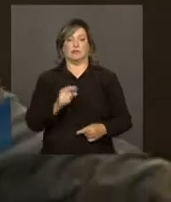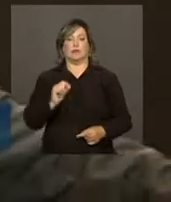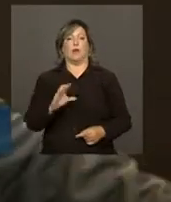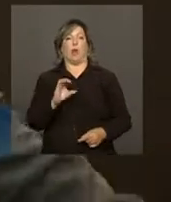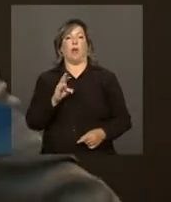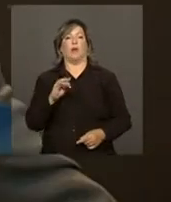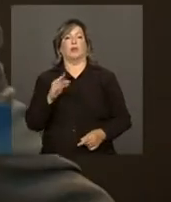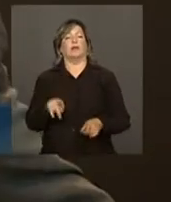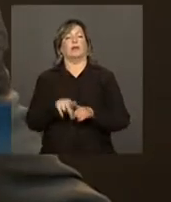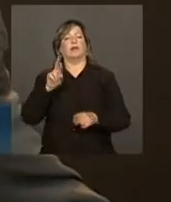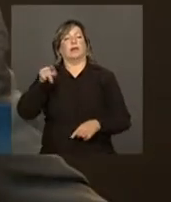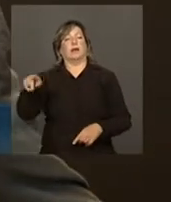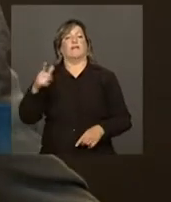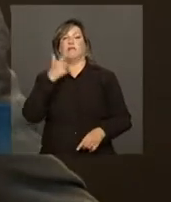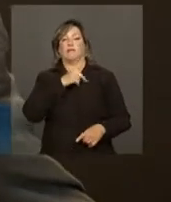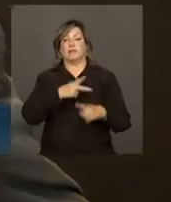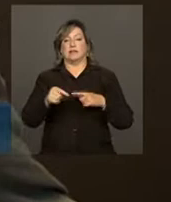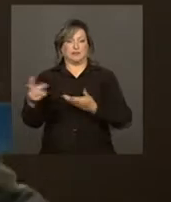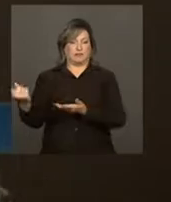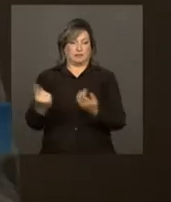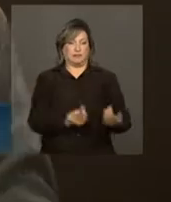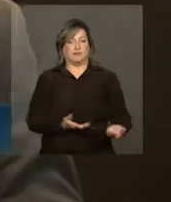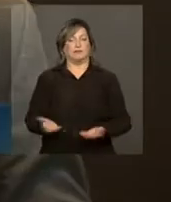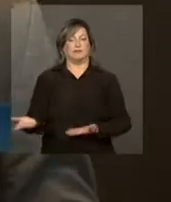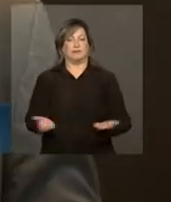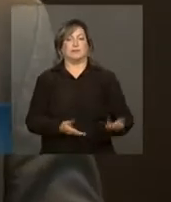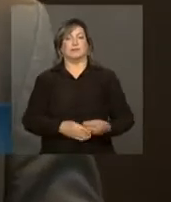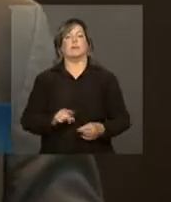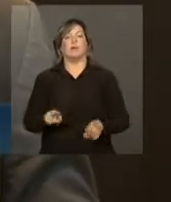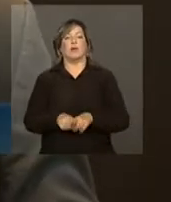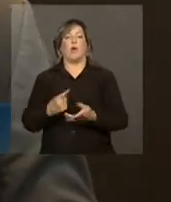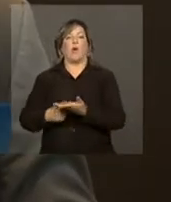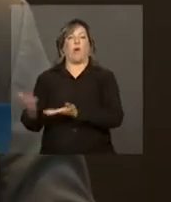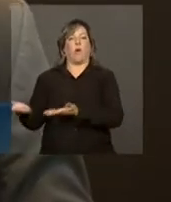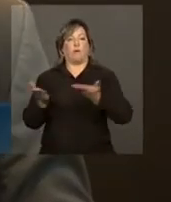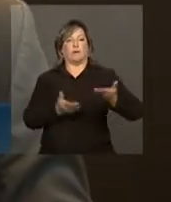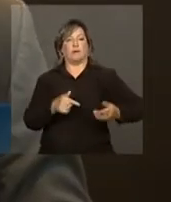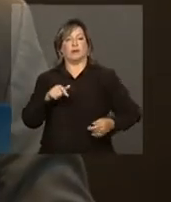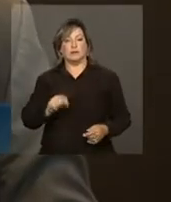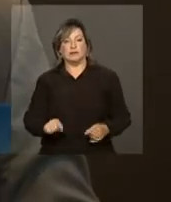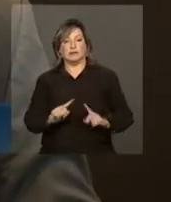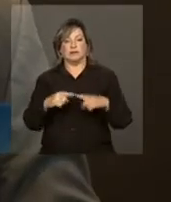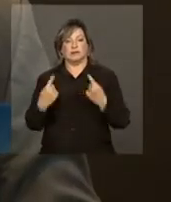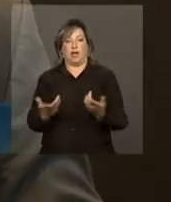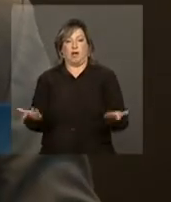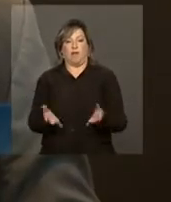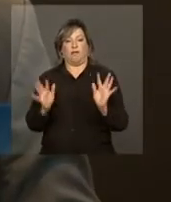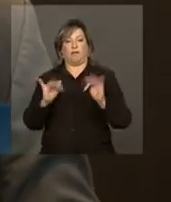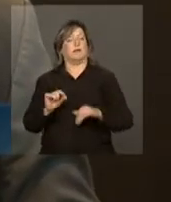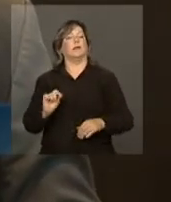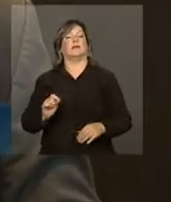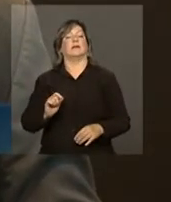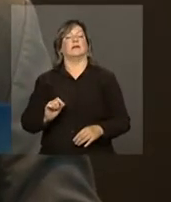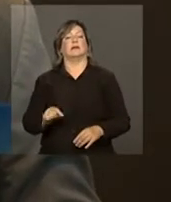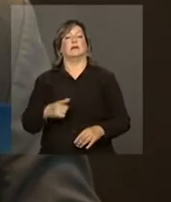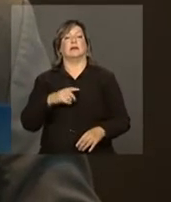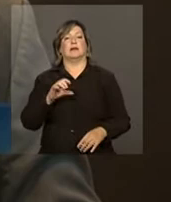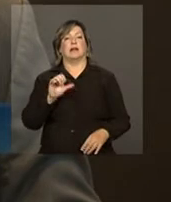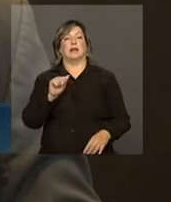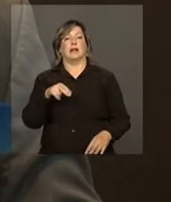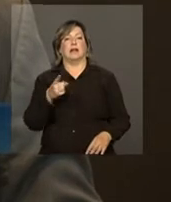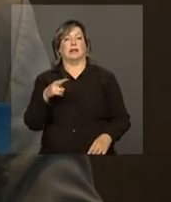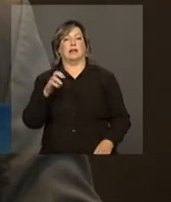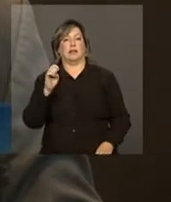representou O Vencedor convido também para a cerimônia de batida de martelo o Senor André pitoni da